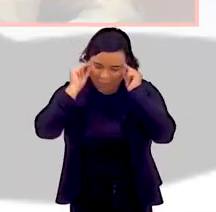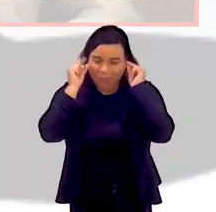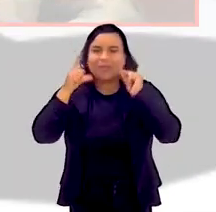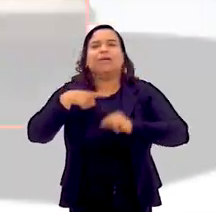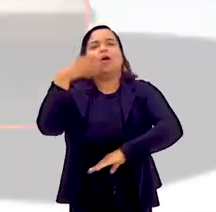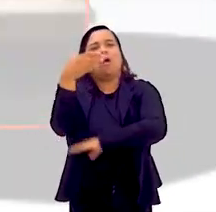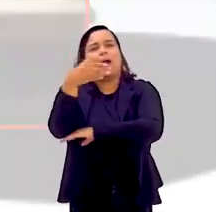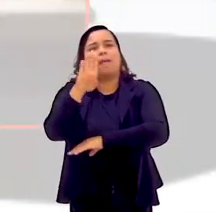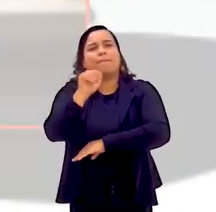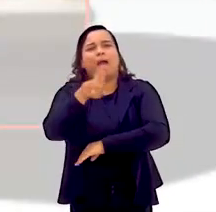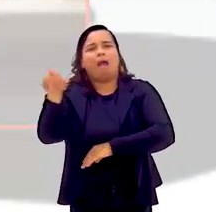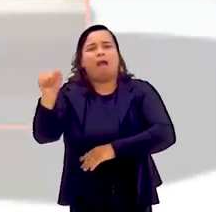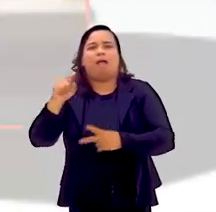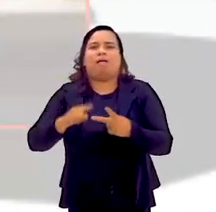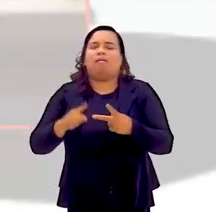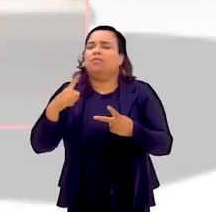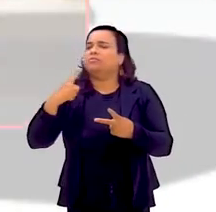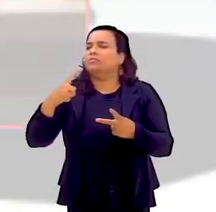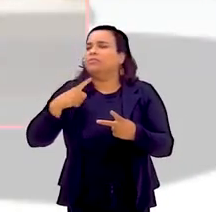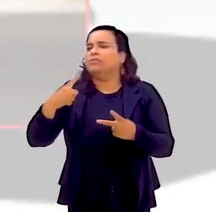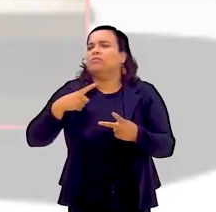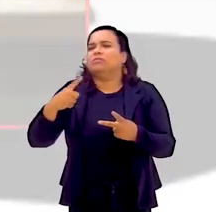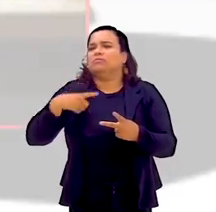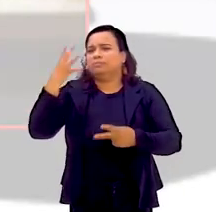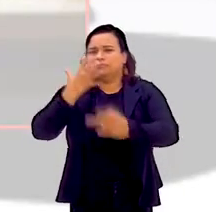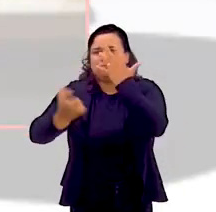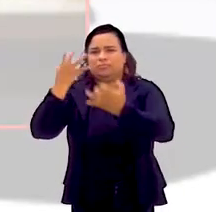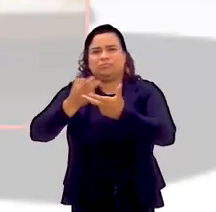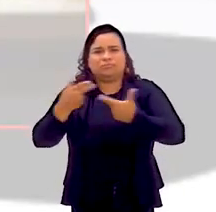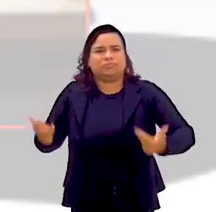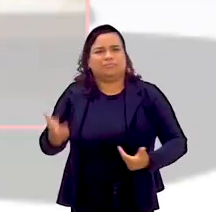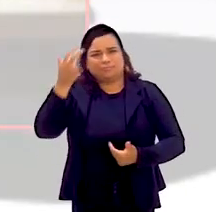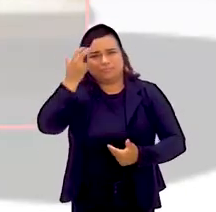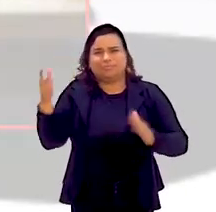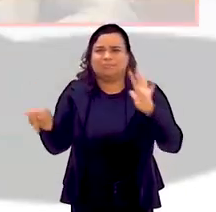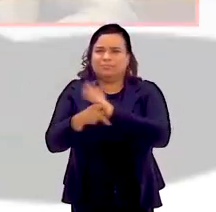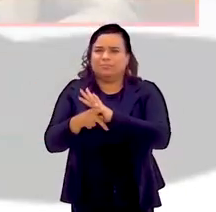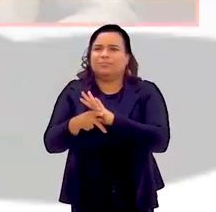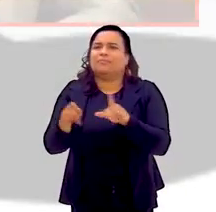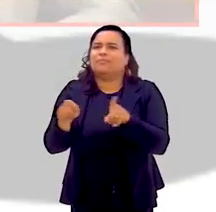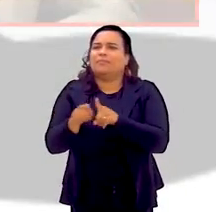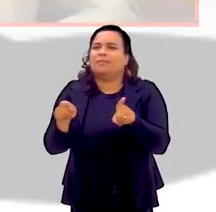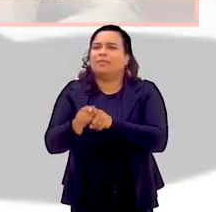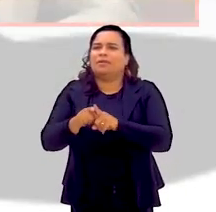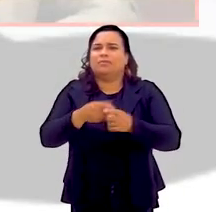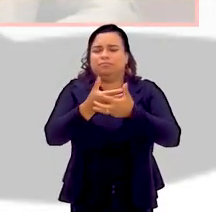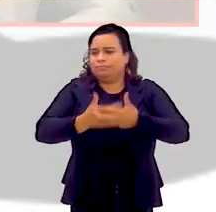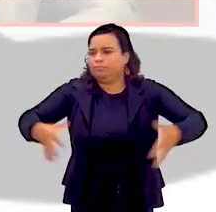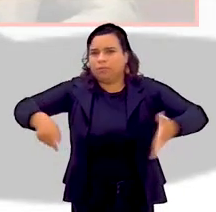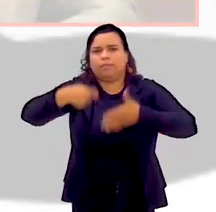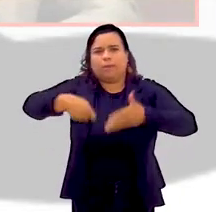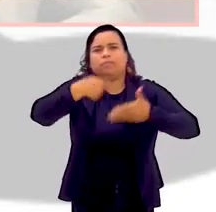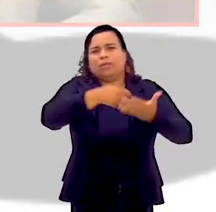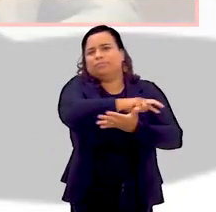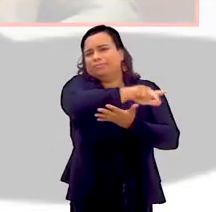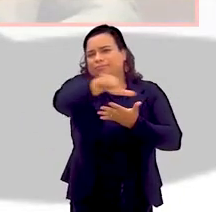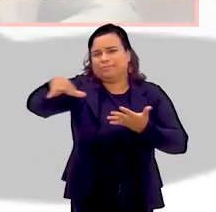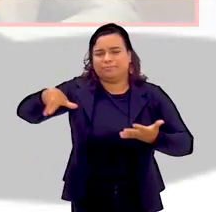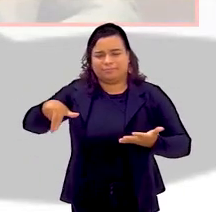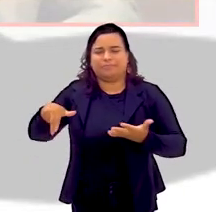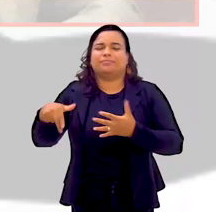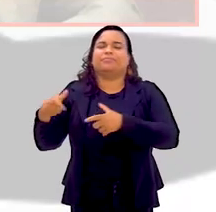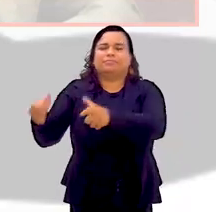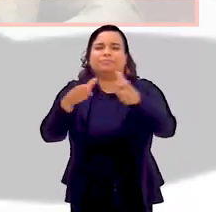de hotéis na Barra, que nós temos de atrativos de culturais e de grande alimentação,